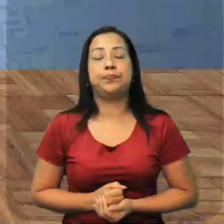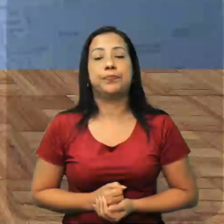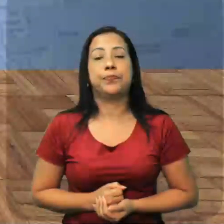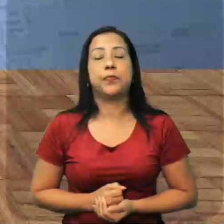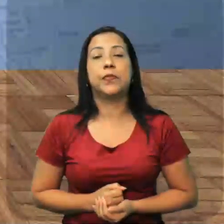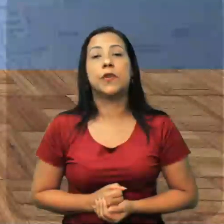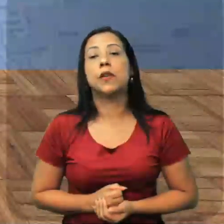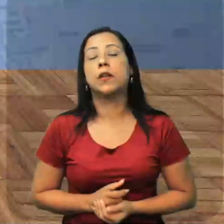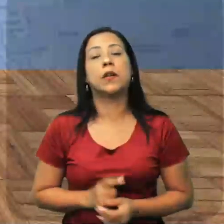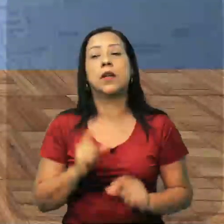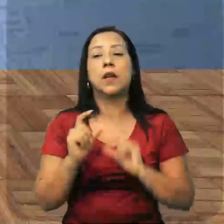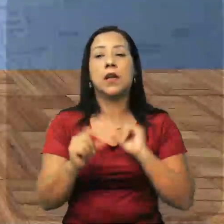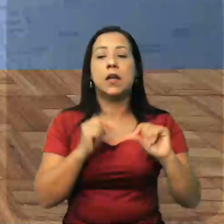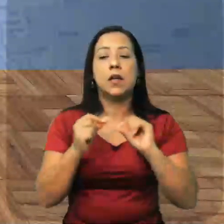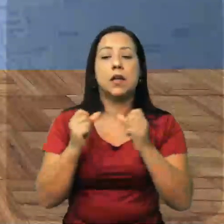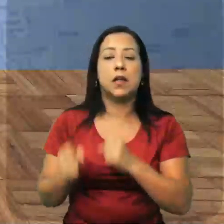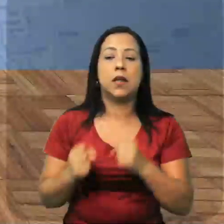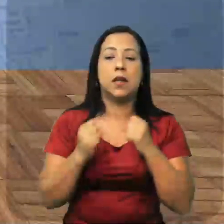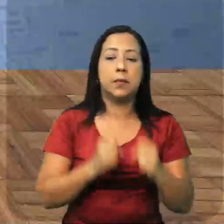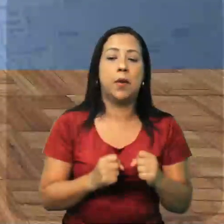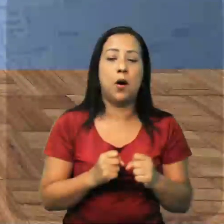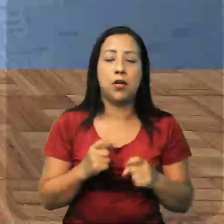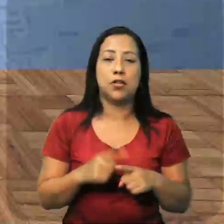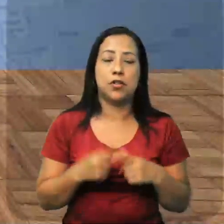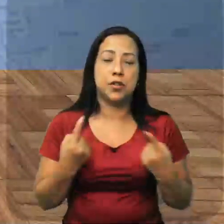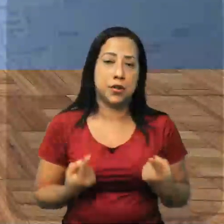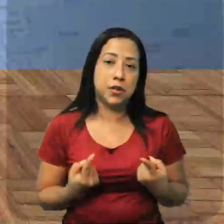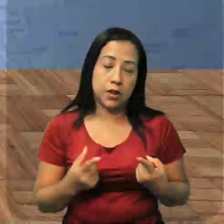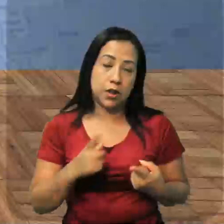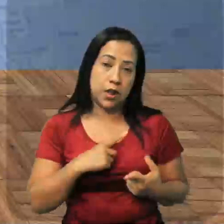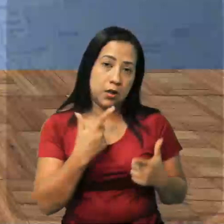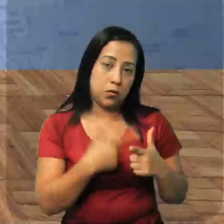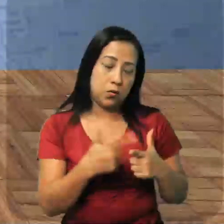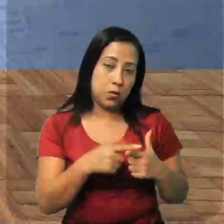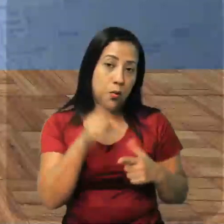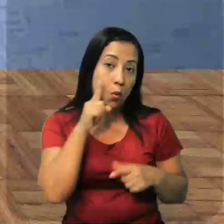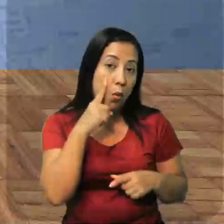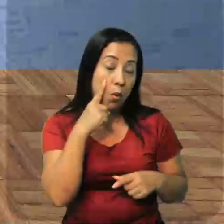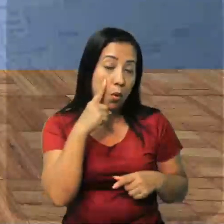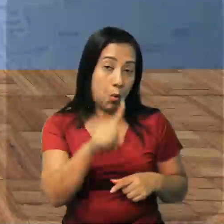Que pode interferir em quê? Nos indicadores